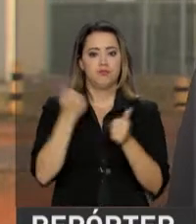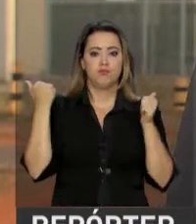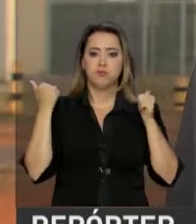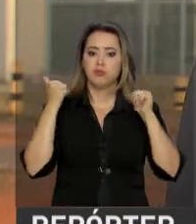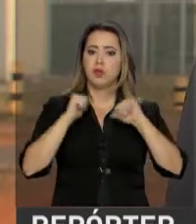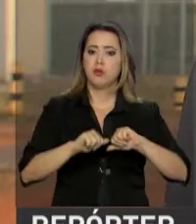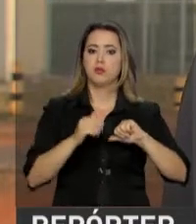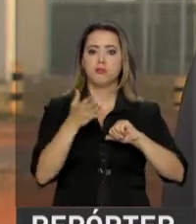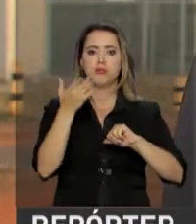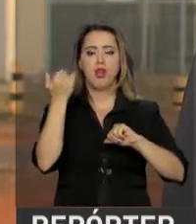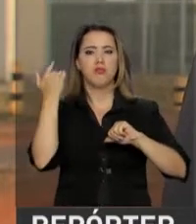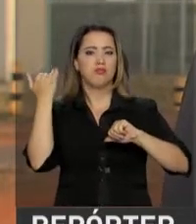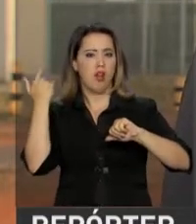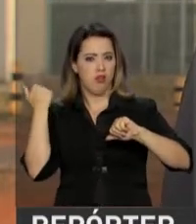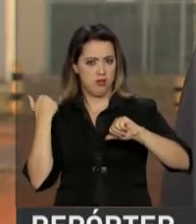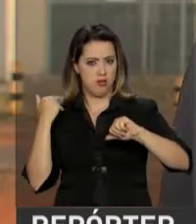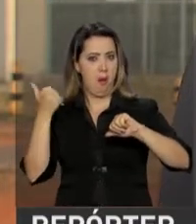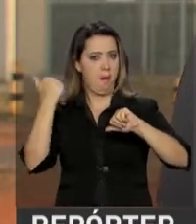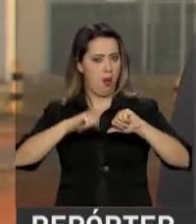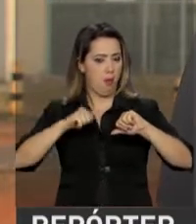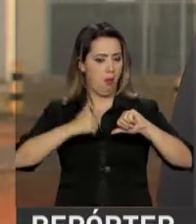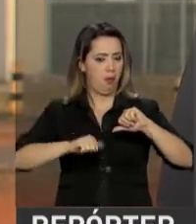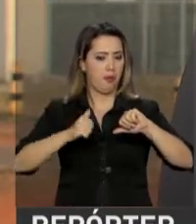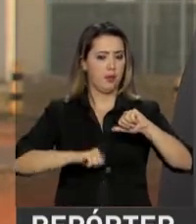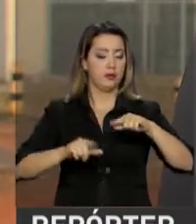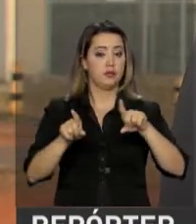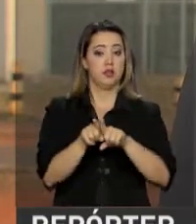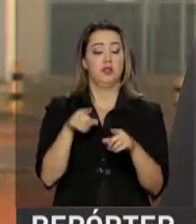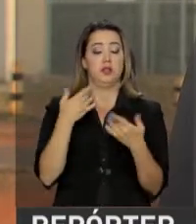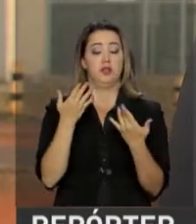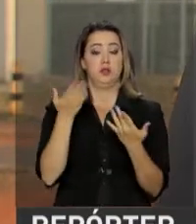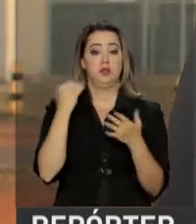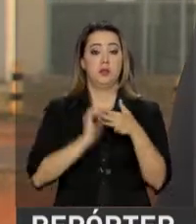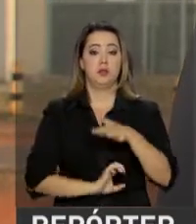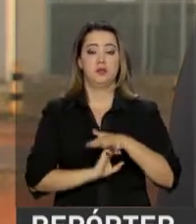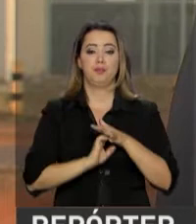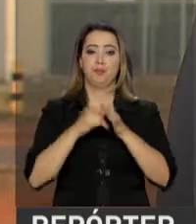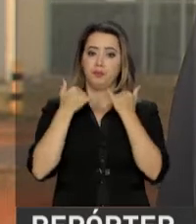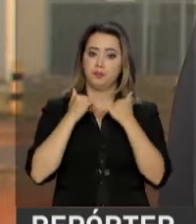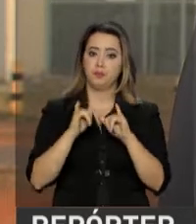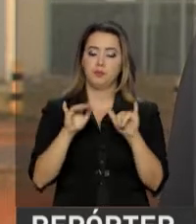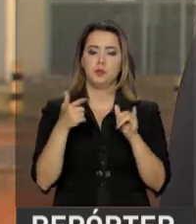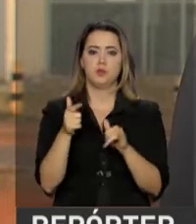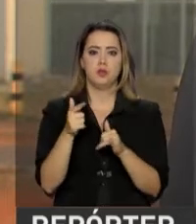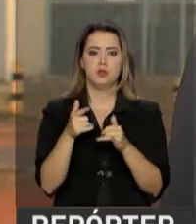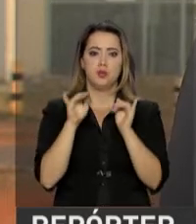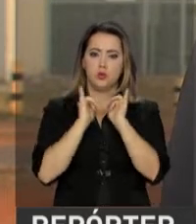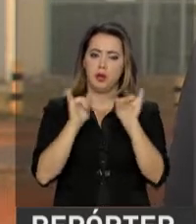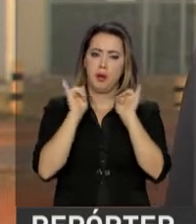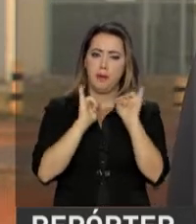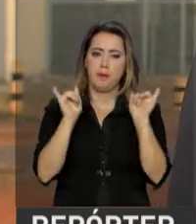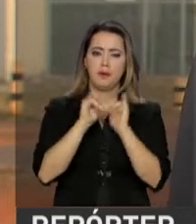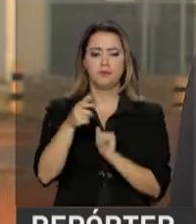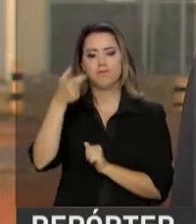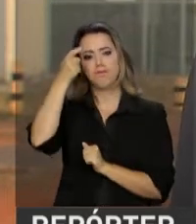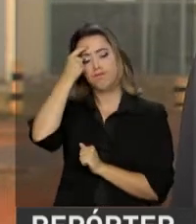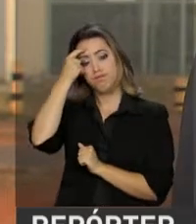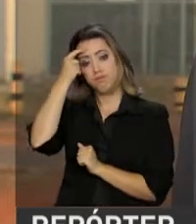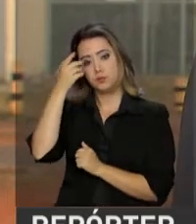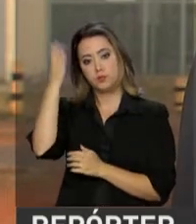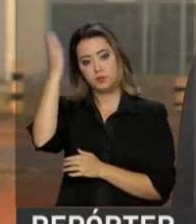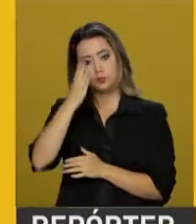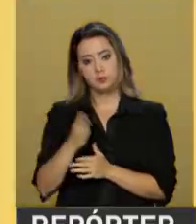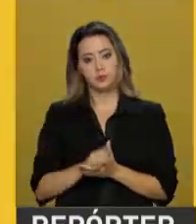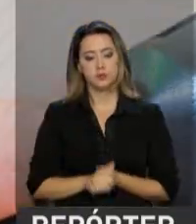no passado quando as empresas de distribuição de energia elétrica ainda não realizavam campanhas de conscientização no